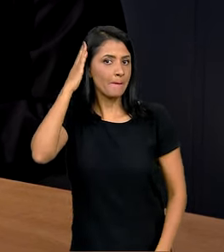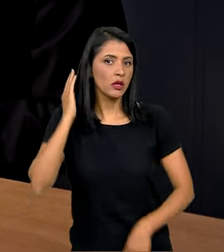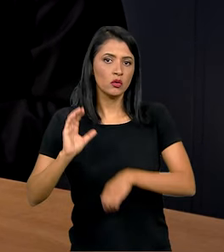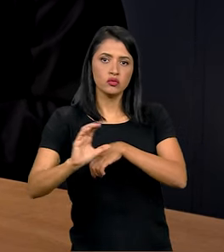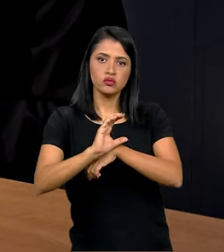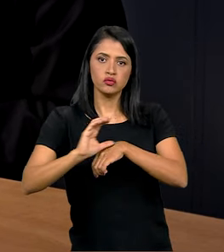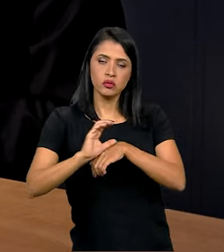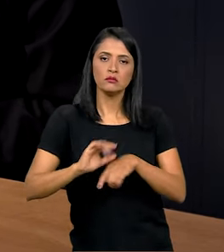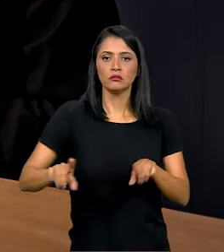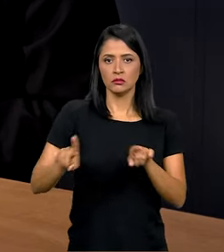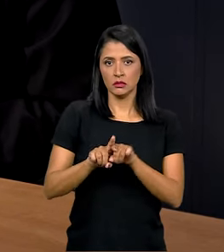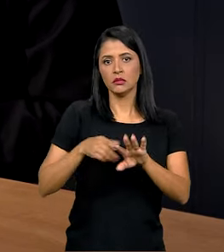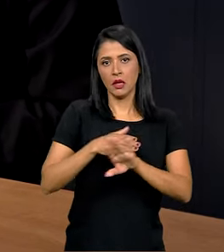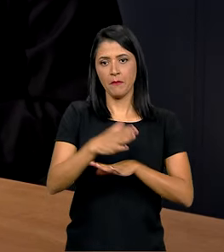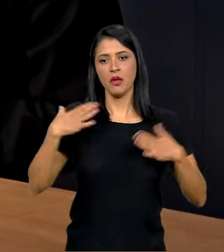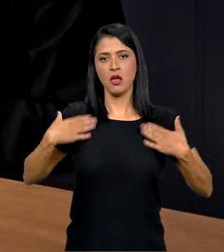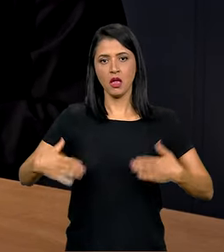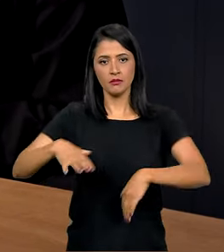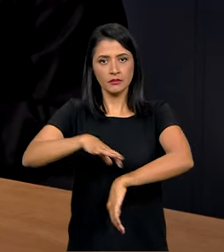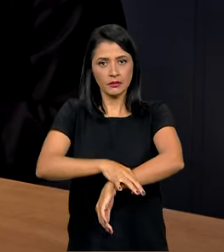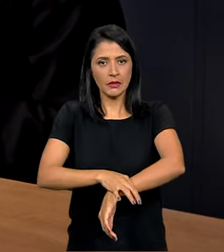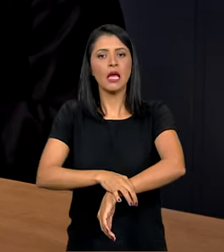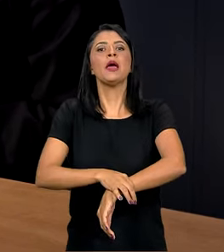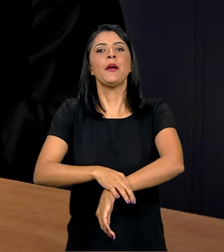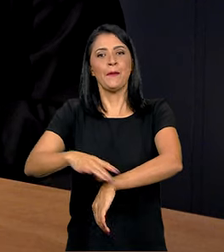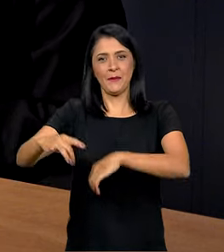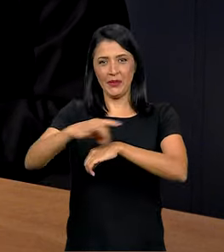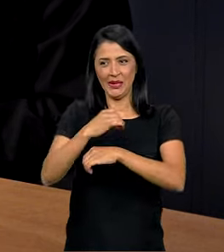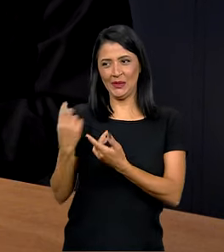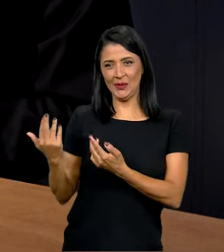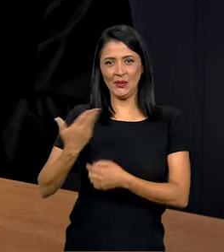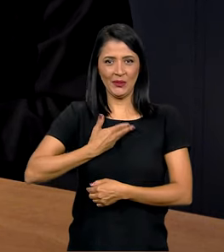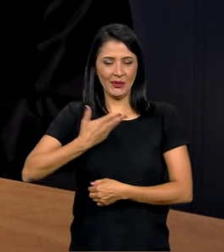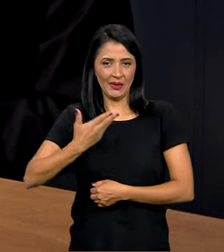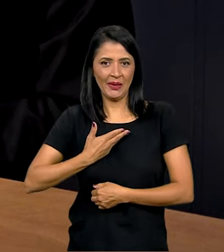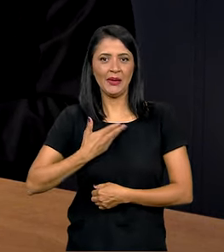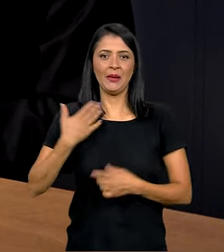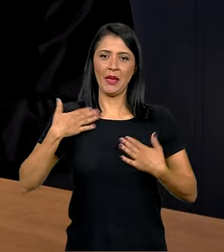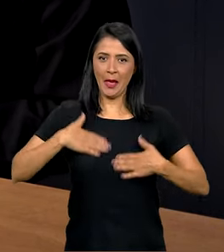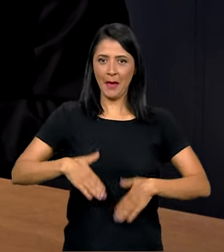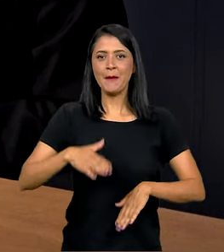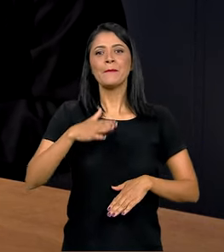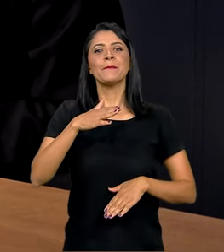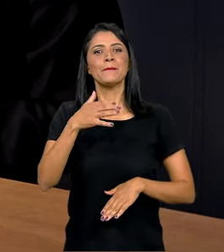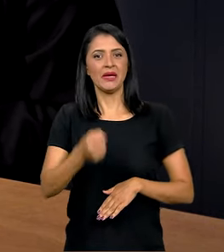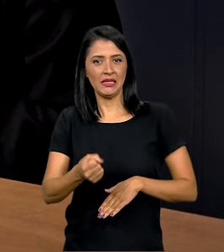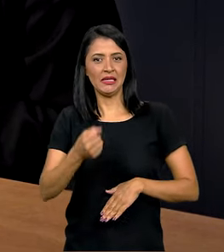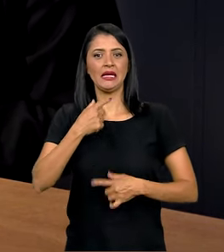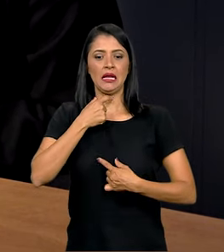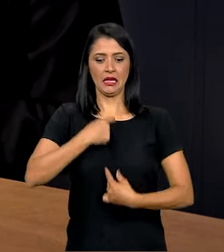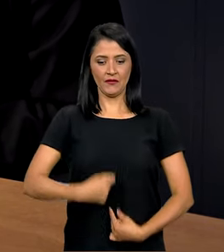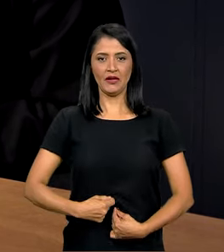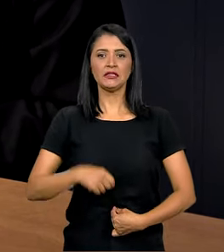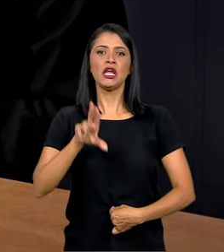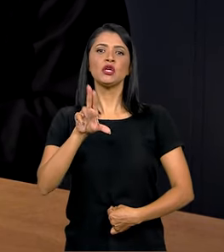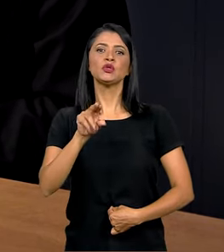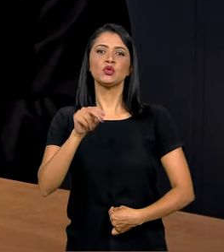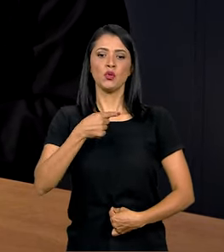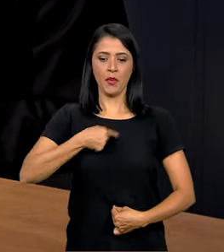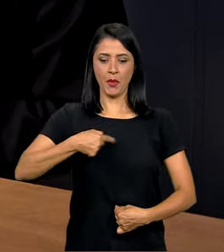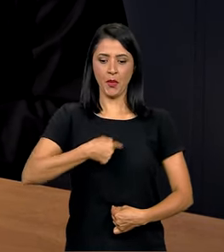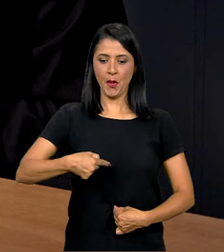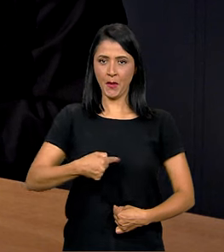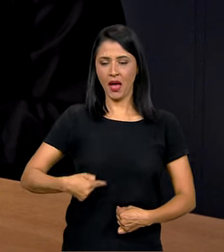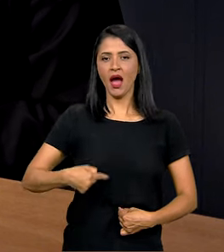castanho também também estou de terno preto que nem meu colega Lucas com uma gravata camisa branca uma gravata azul escuro com